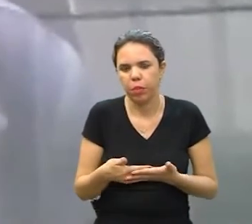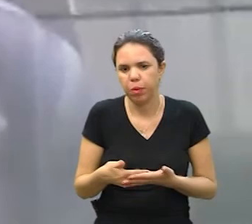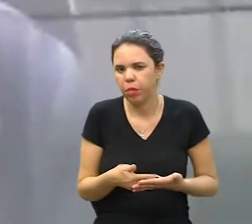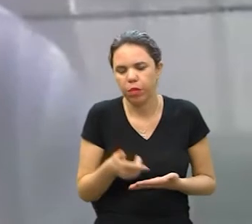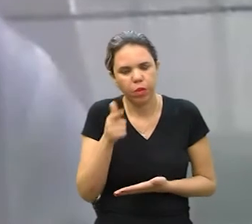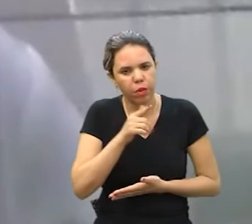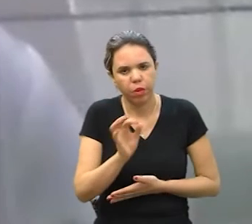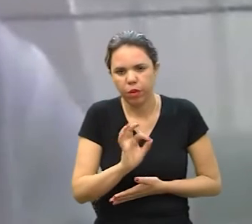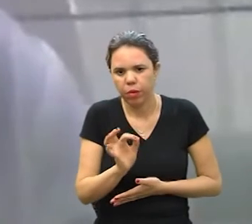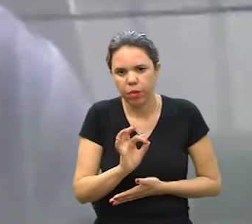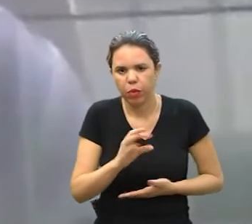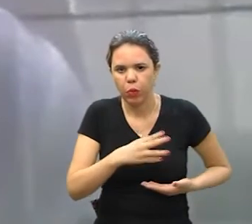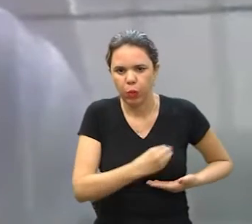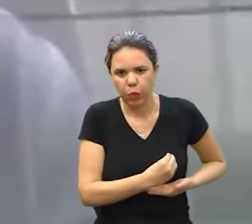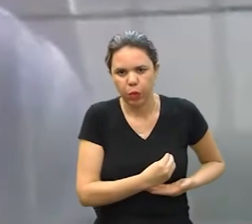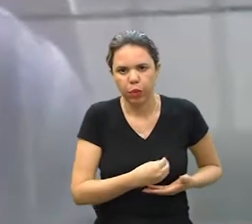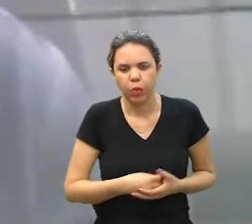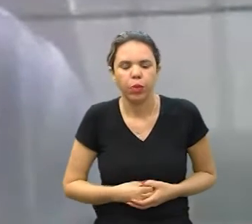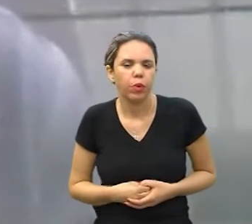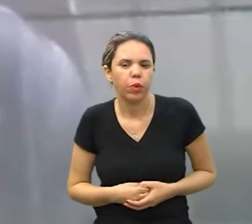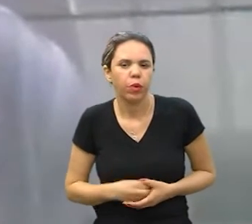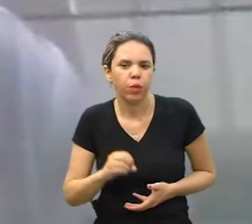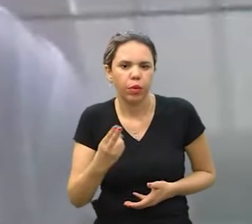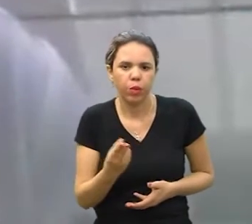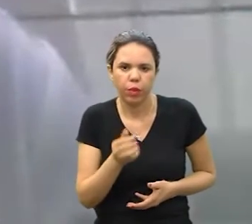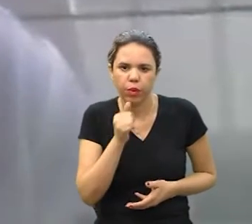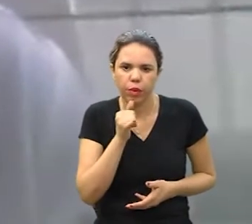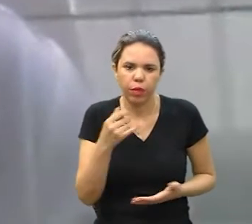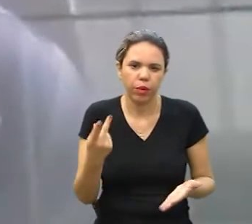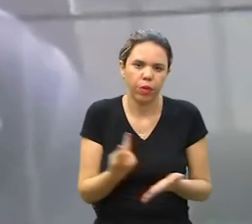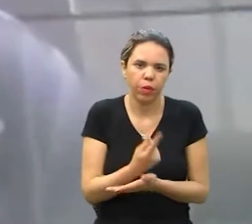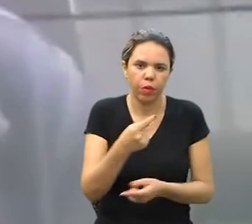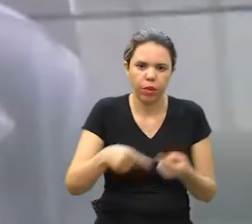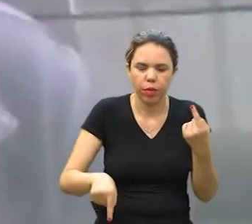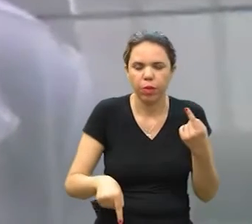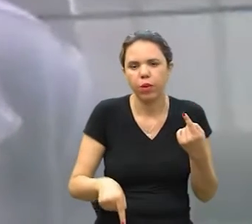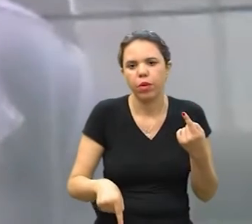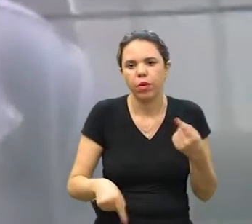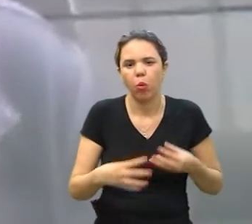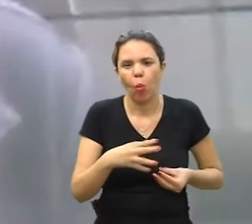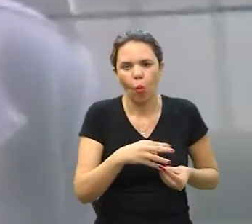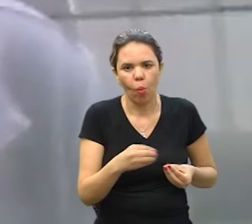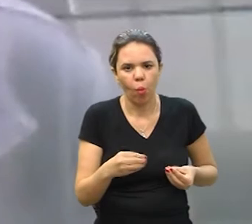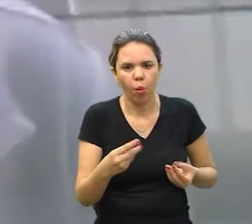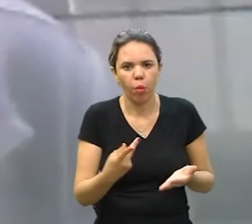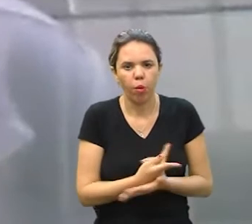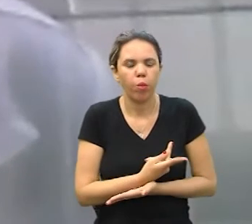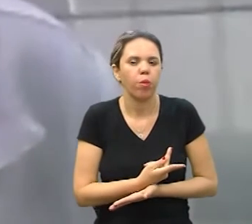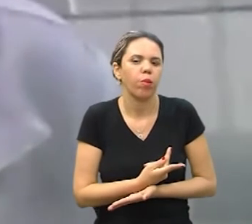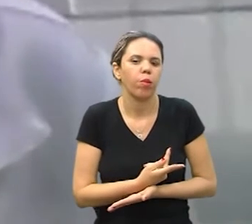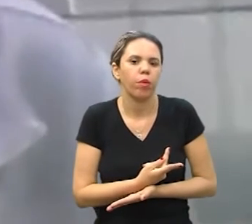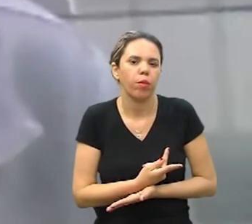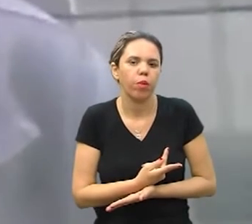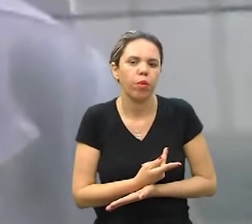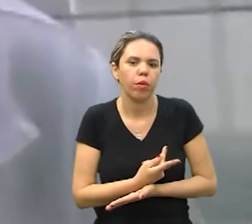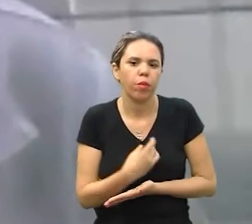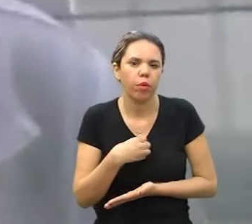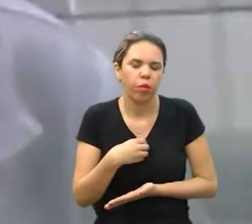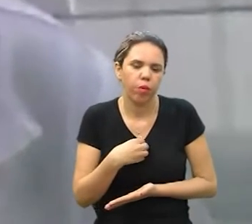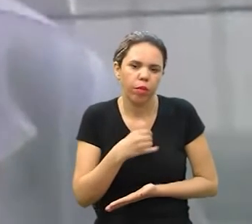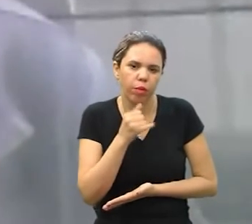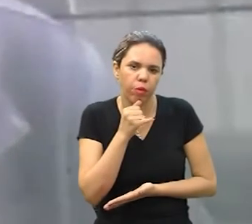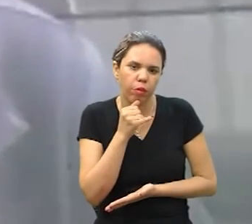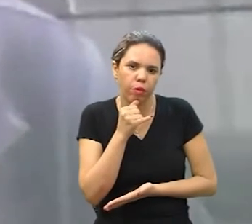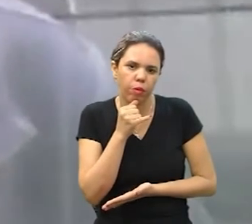aqueles bebês que não conseguem pegar o peito ou eles pegam errado e aí suga errado. Suga com o lábio